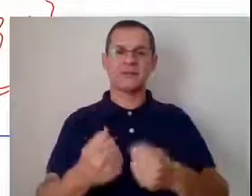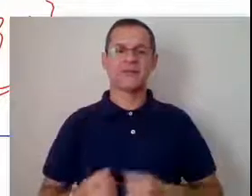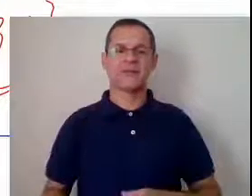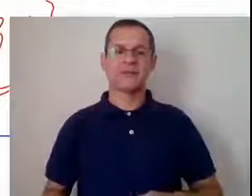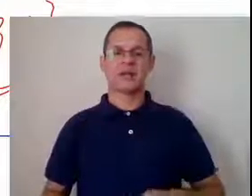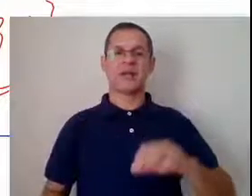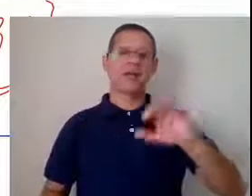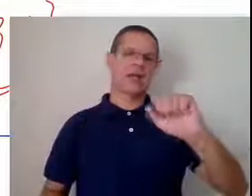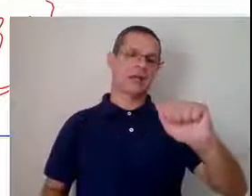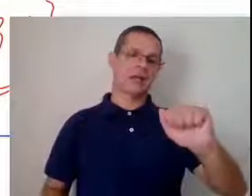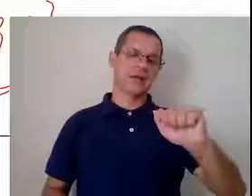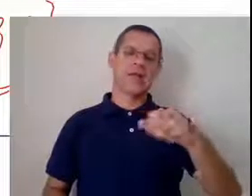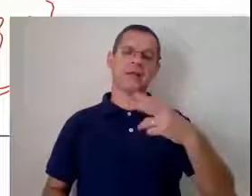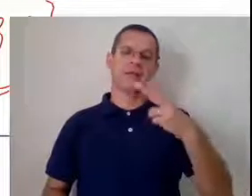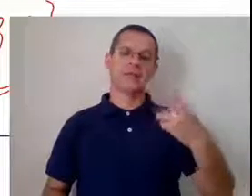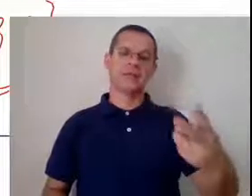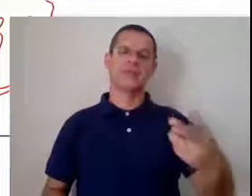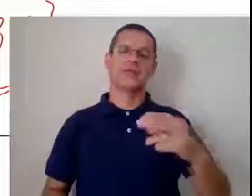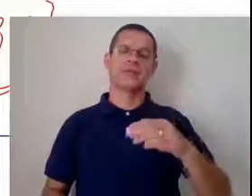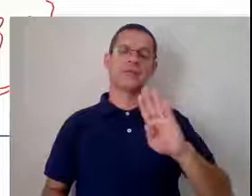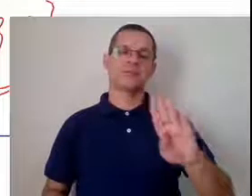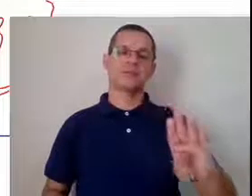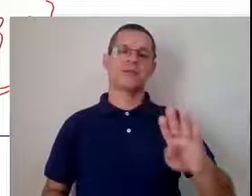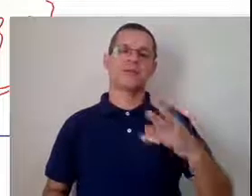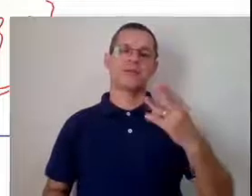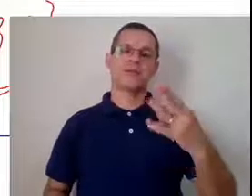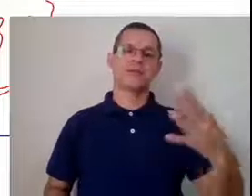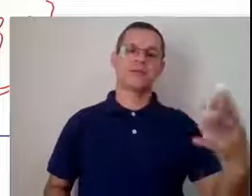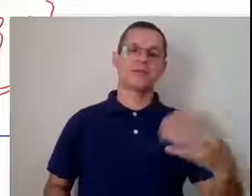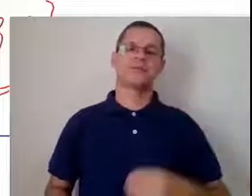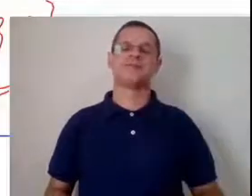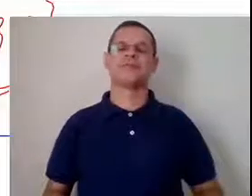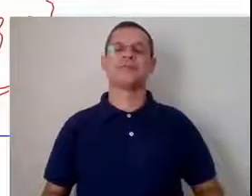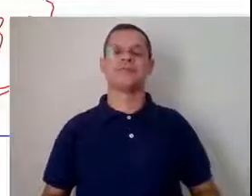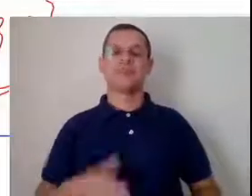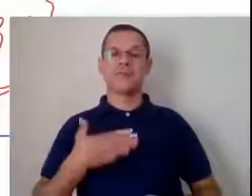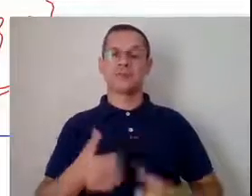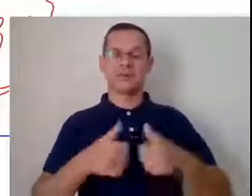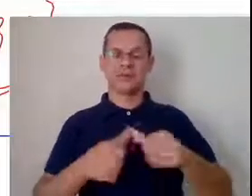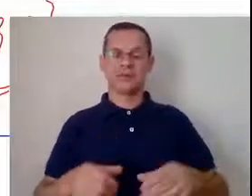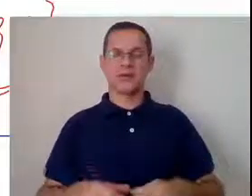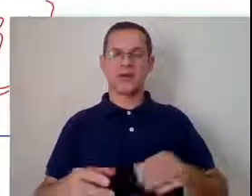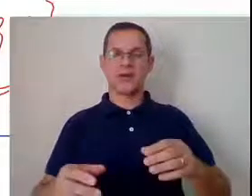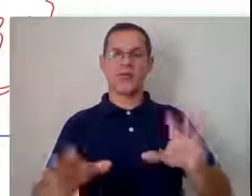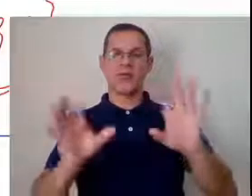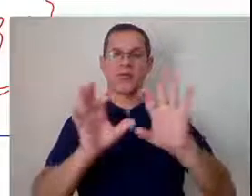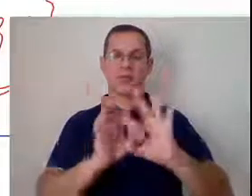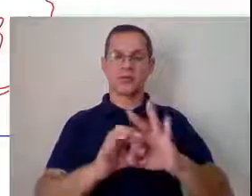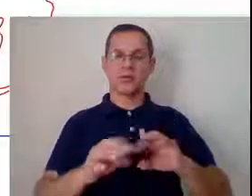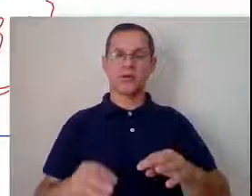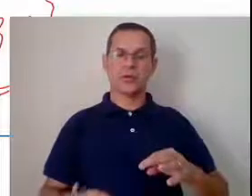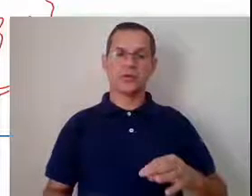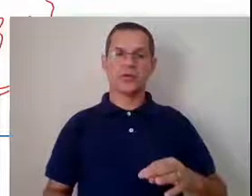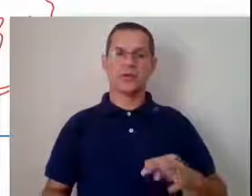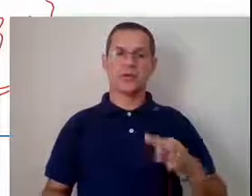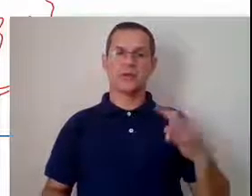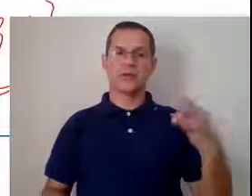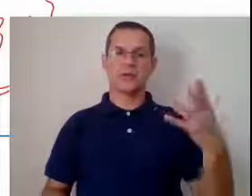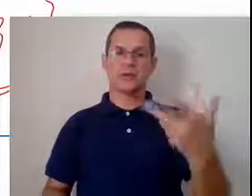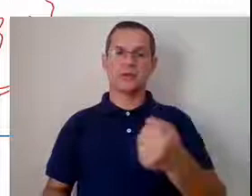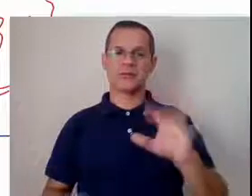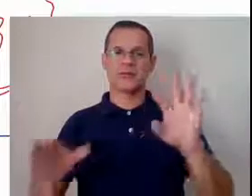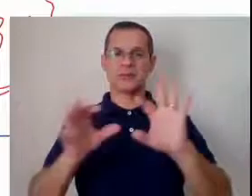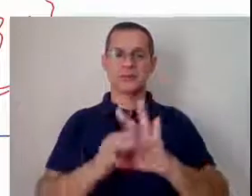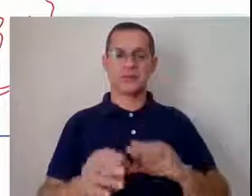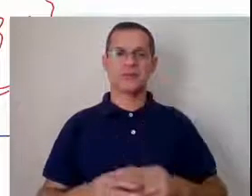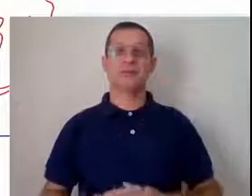A, 1, 2, B, 3, 4. Então, essa é uma união. Eu peguei todos e